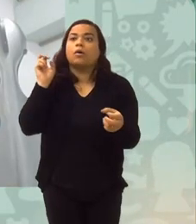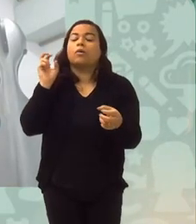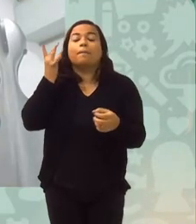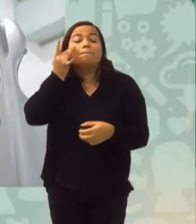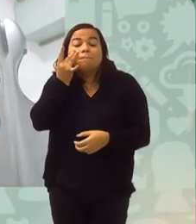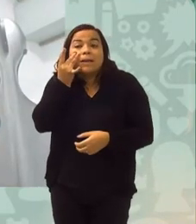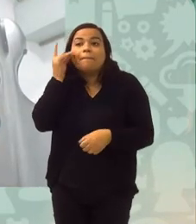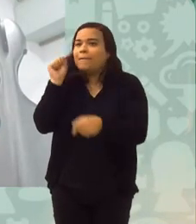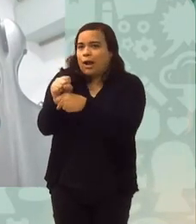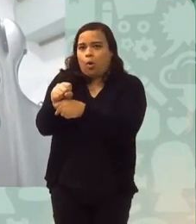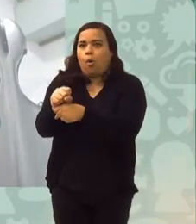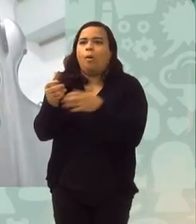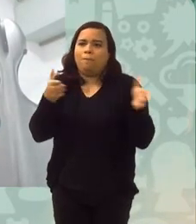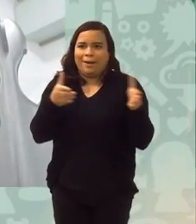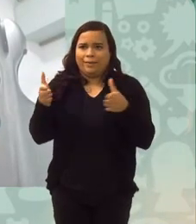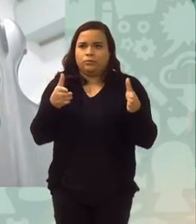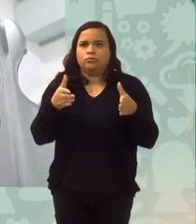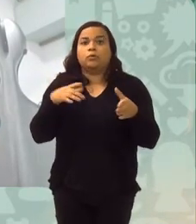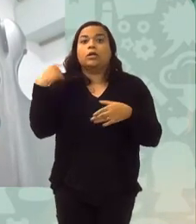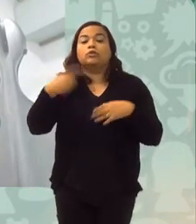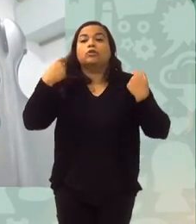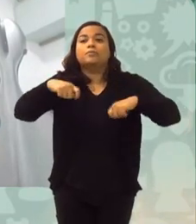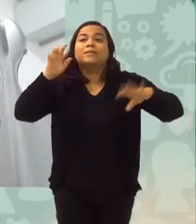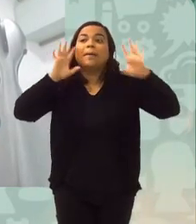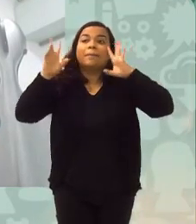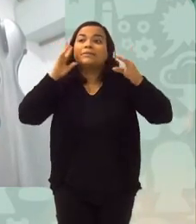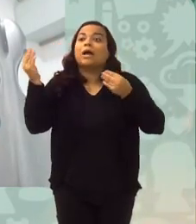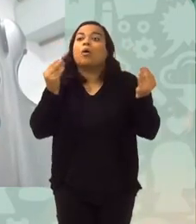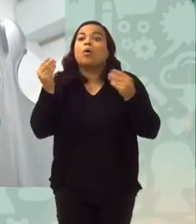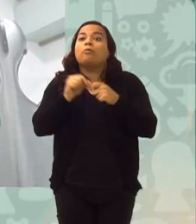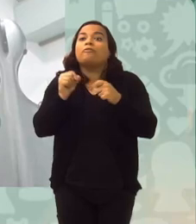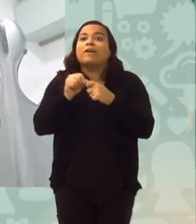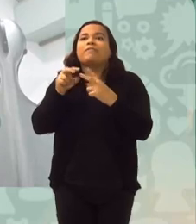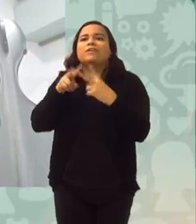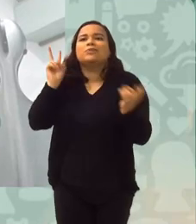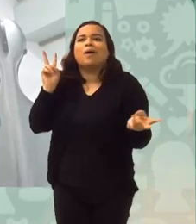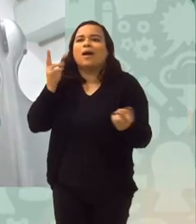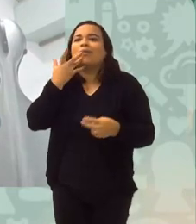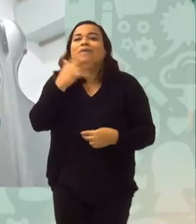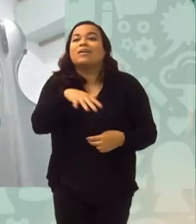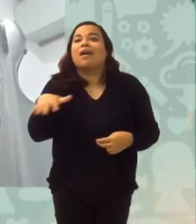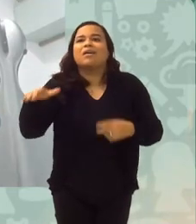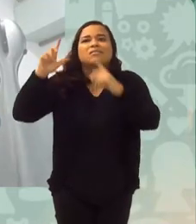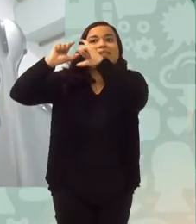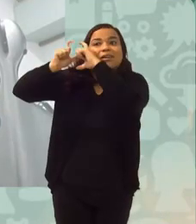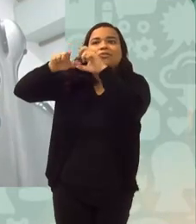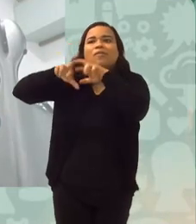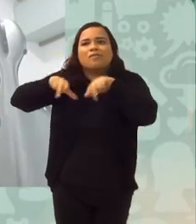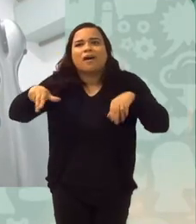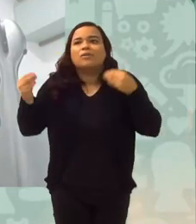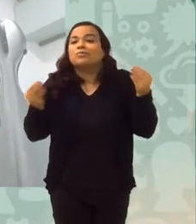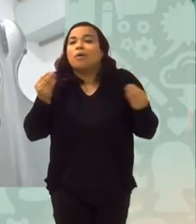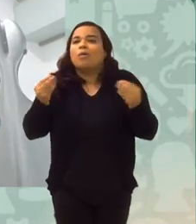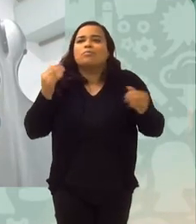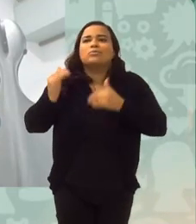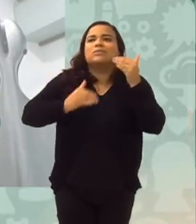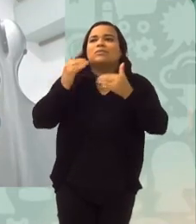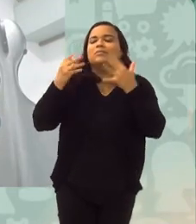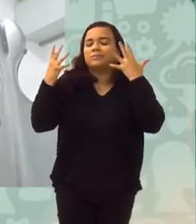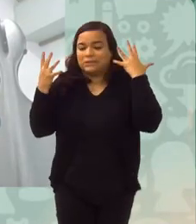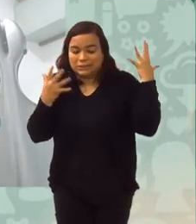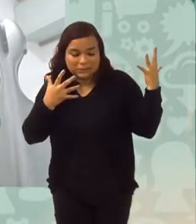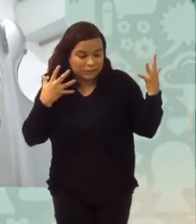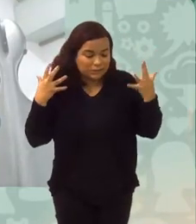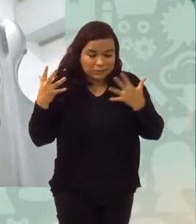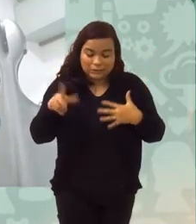que as sessões foram cessadas, as sessões presenciais, que a gente precisava pensar como é que a gente vai fazer uma sessão online com as